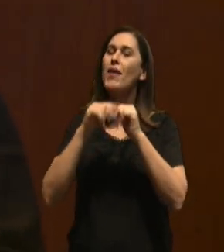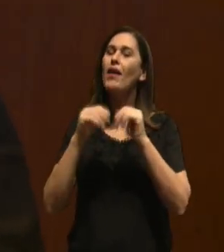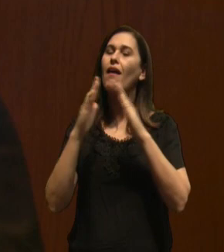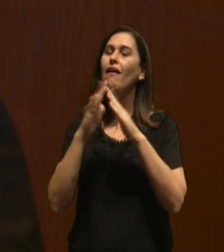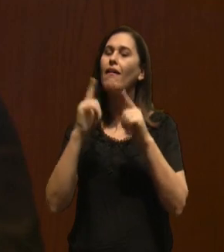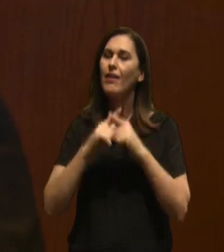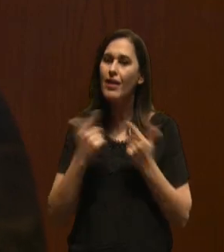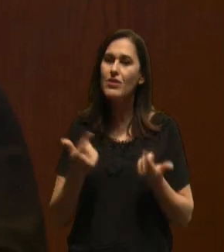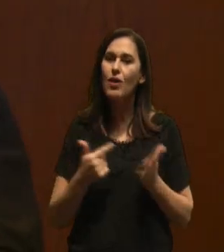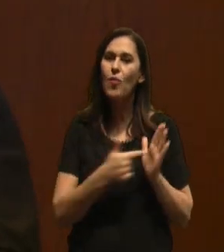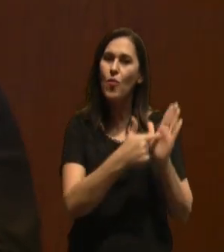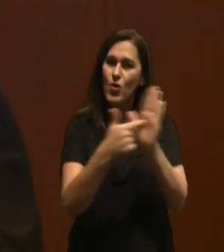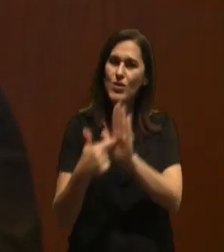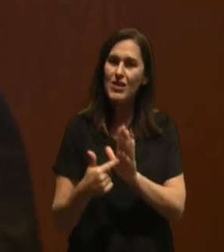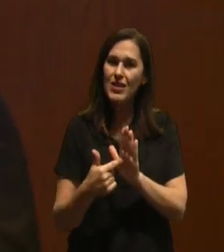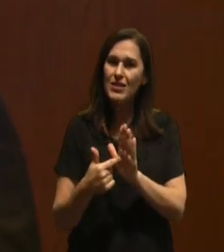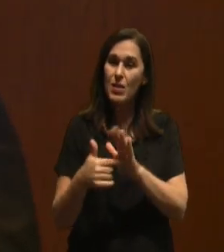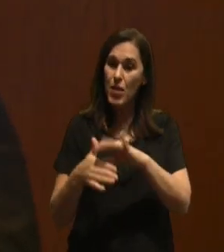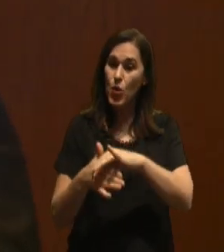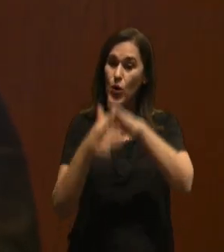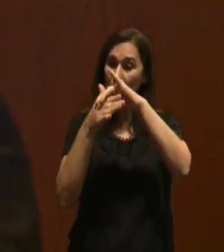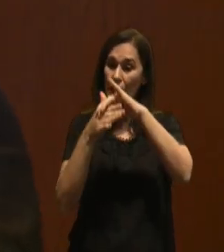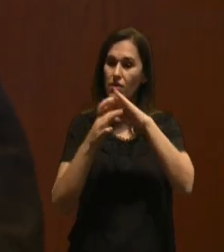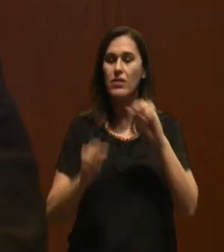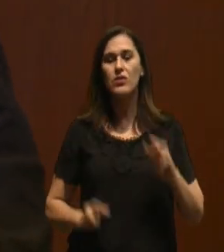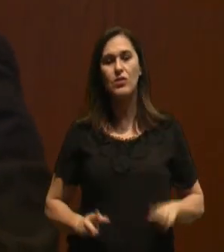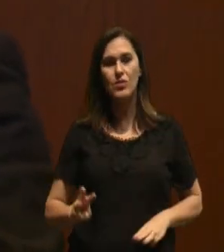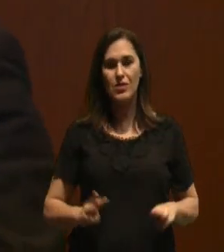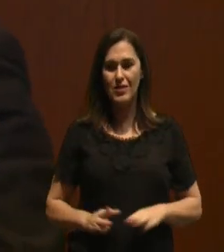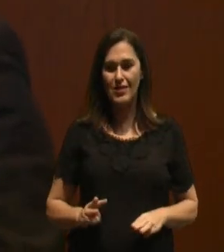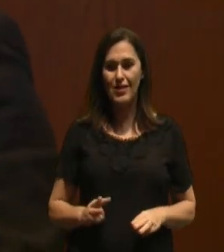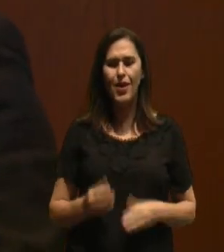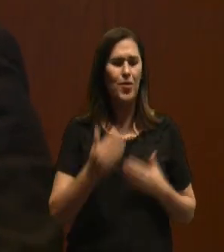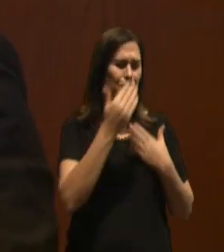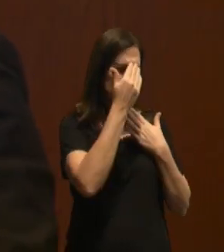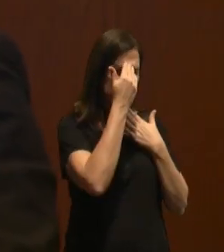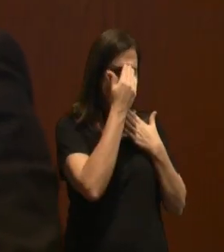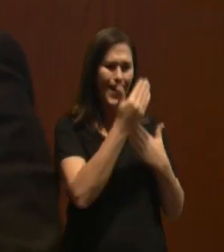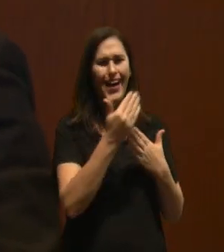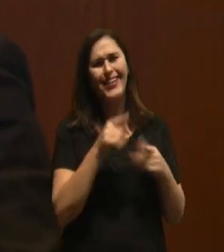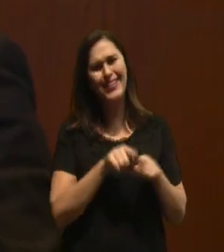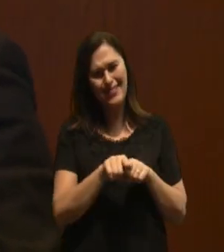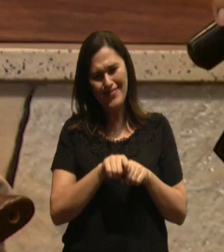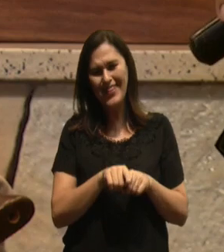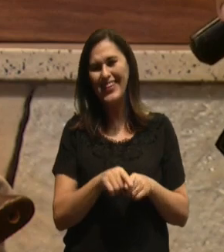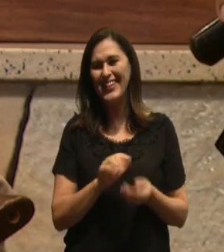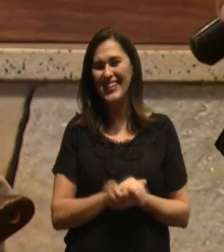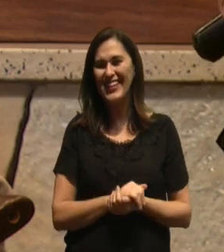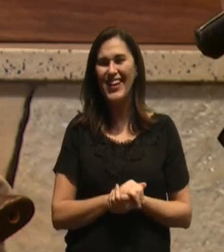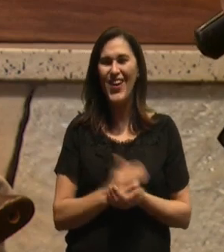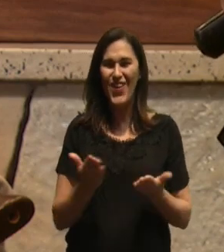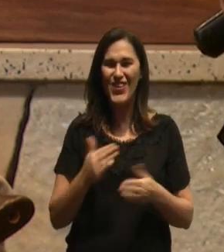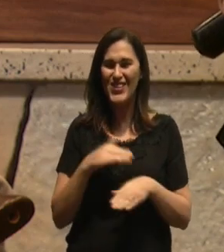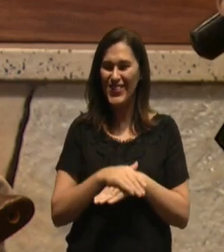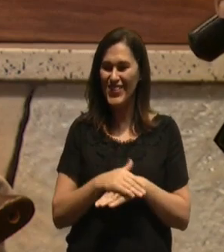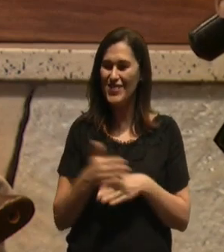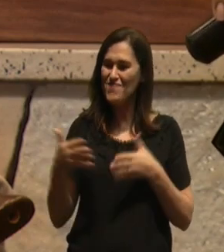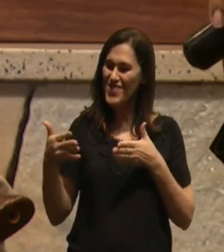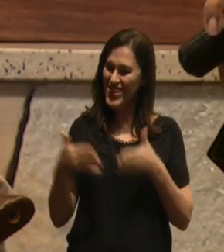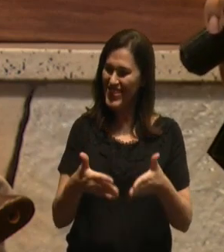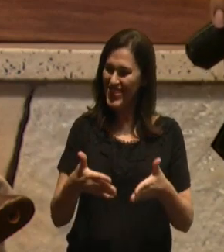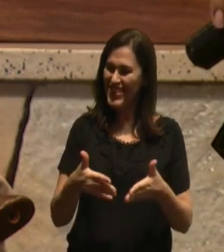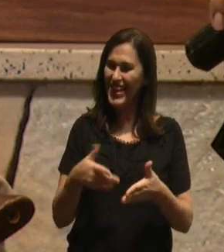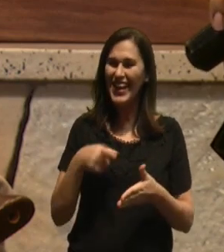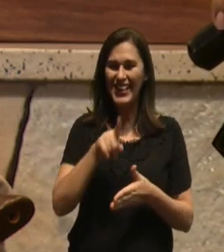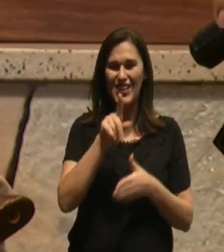irmãos, como aqui foi dito, pelos líderes de ministério. Irmã Cátia, muito obrigado pela sua participação conosco nesta noite. Que a irmã